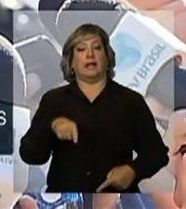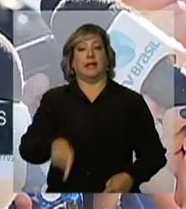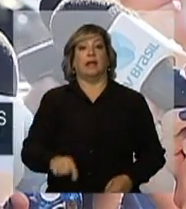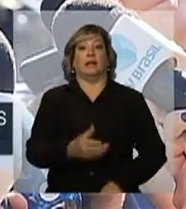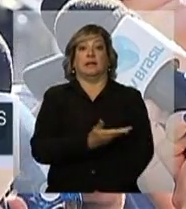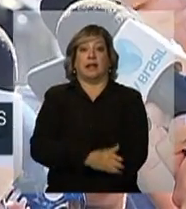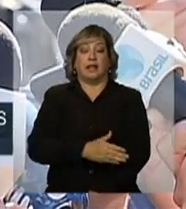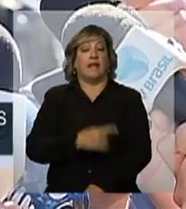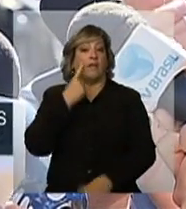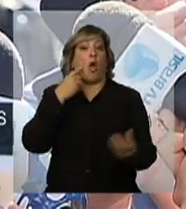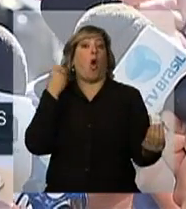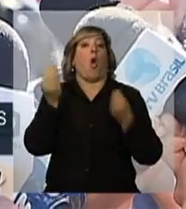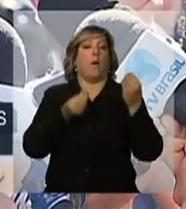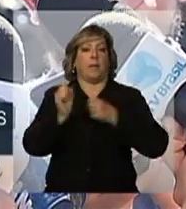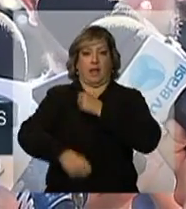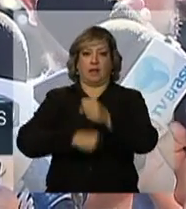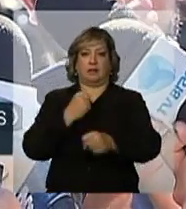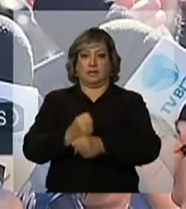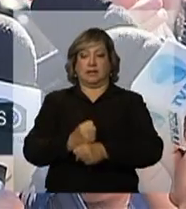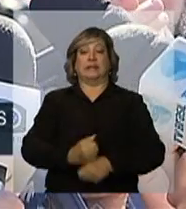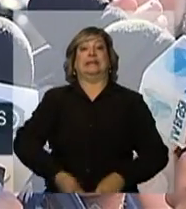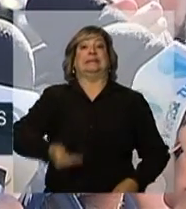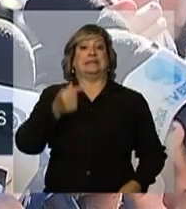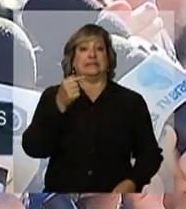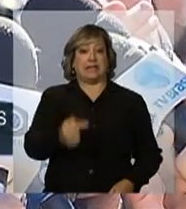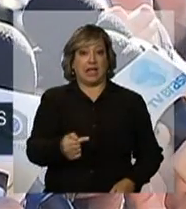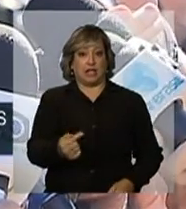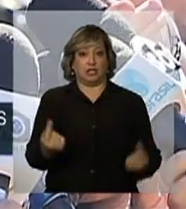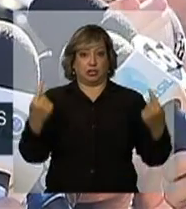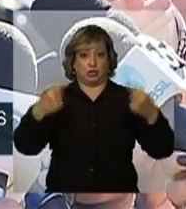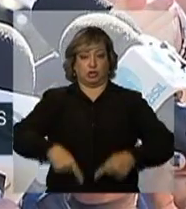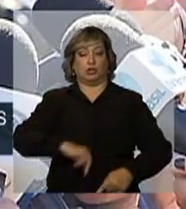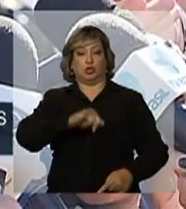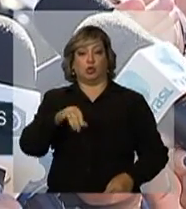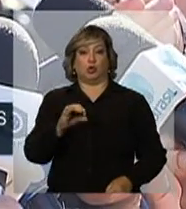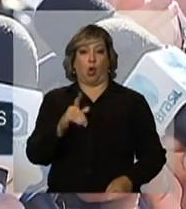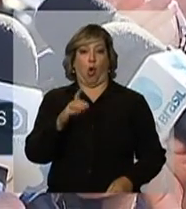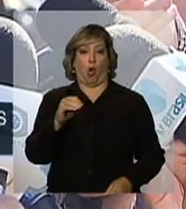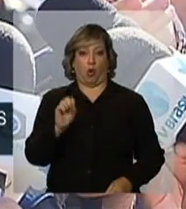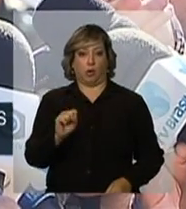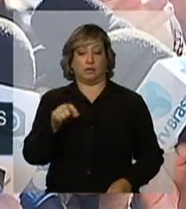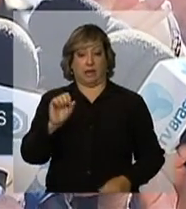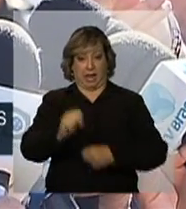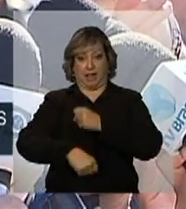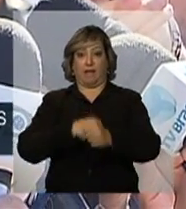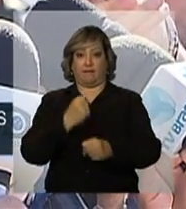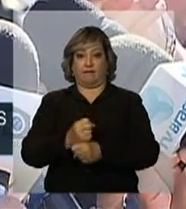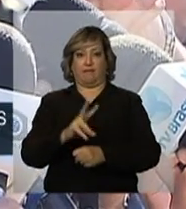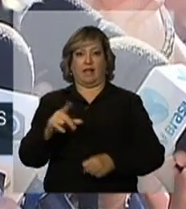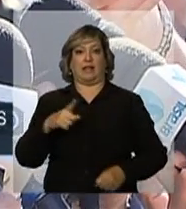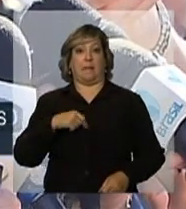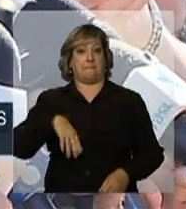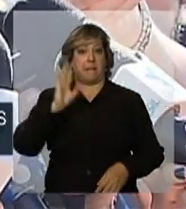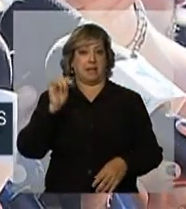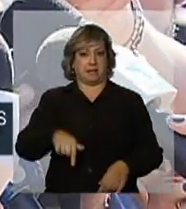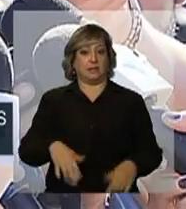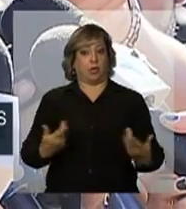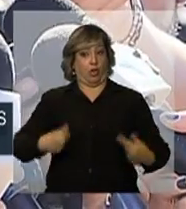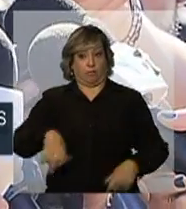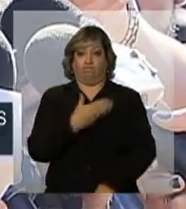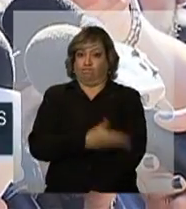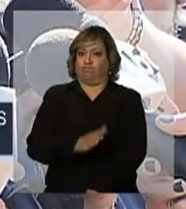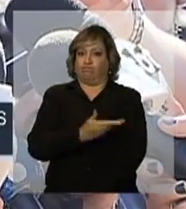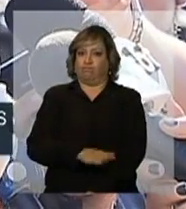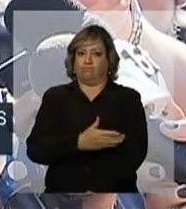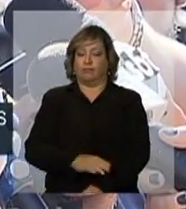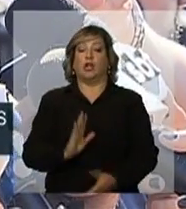treinamento para a Copa do Mundo. São 7 jogos, é a sede que tem mais jogos, é Brasília, no ano que vem. Então, para nós, é um grande treinamento, que